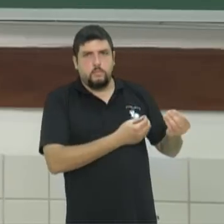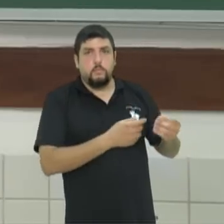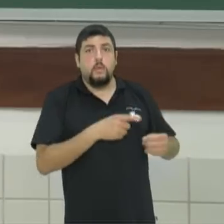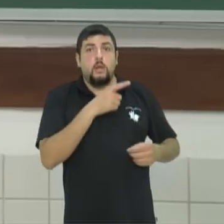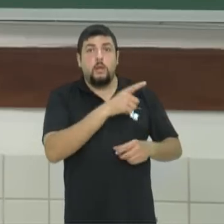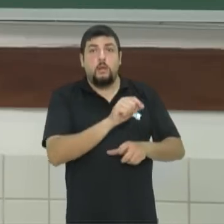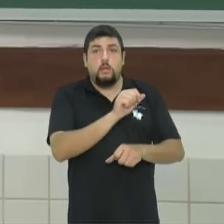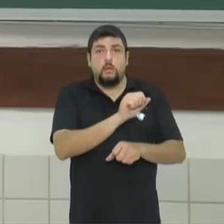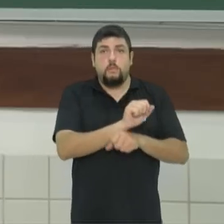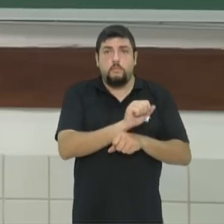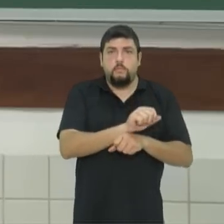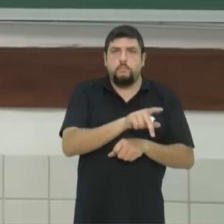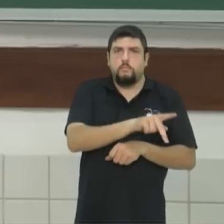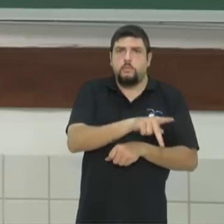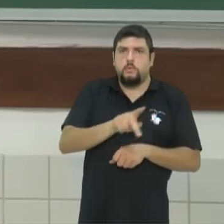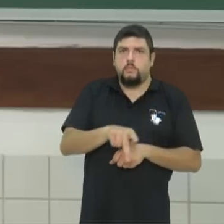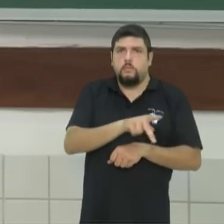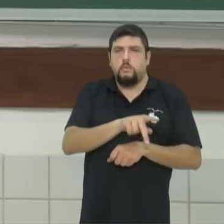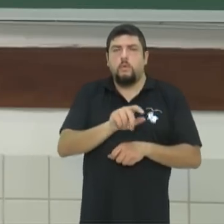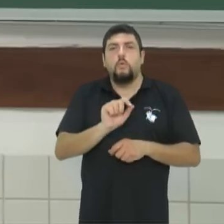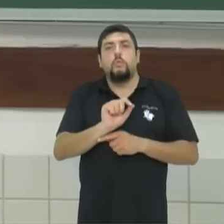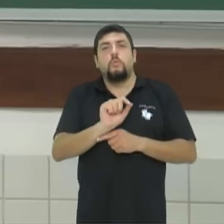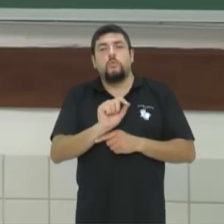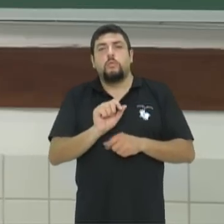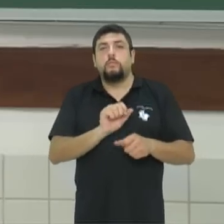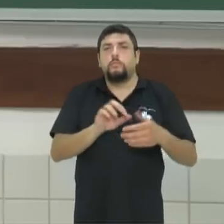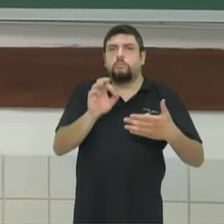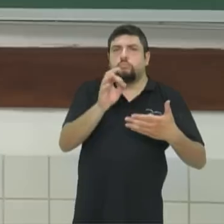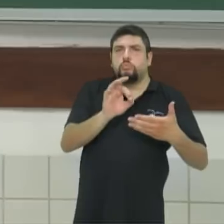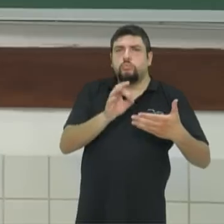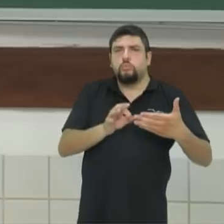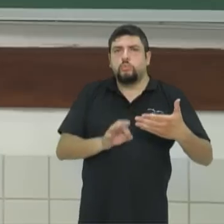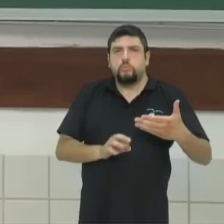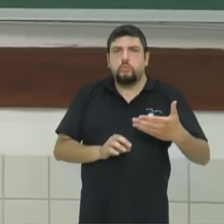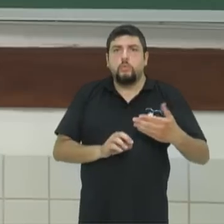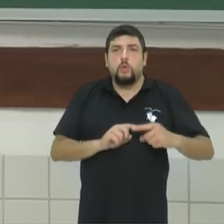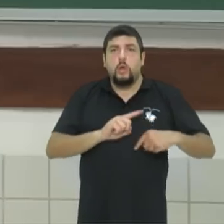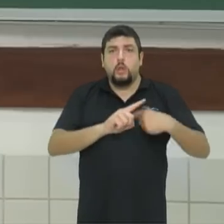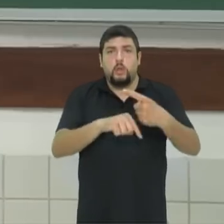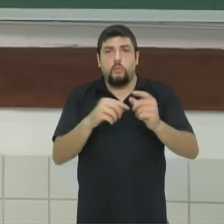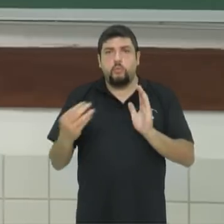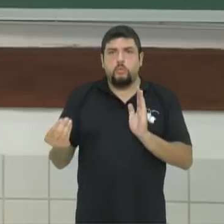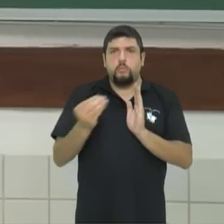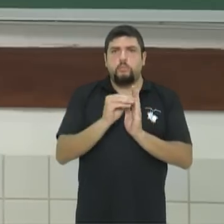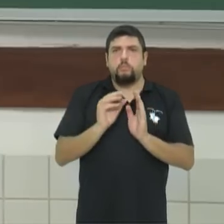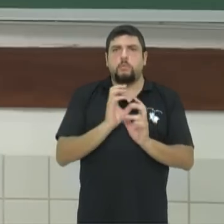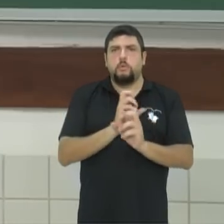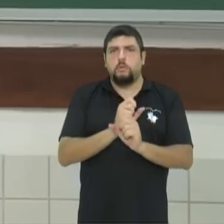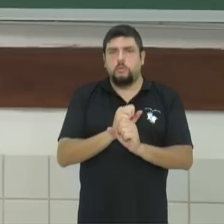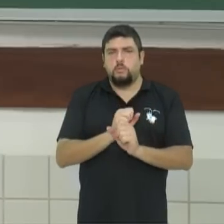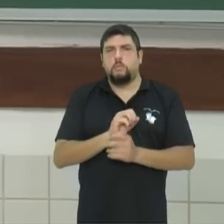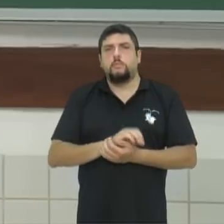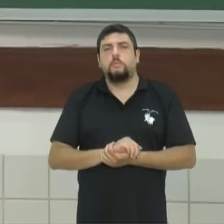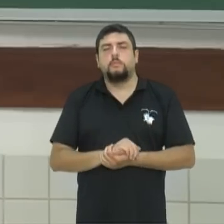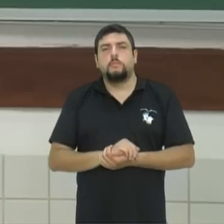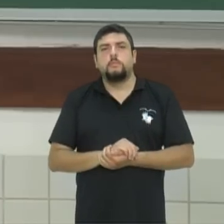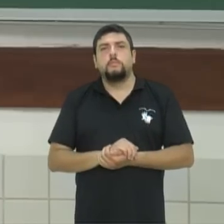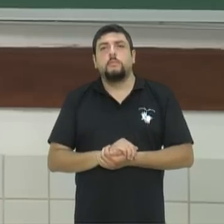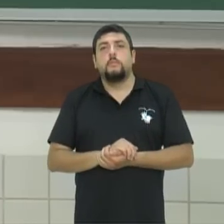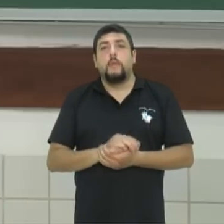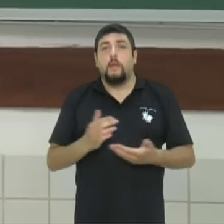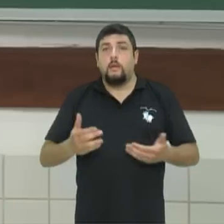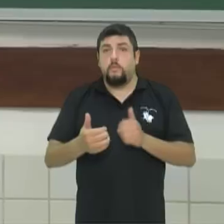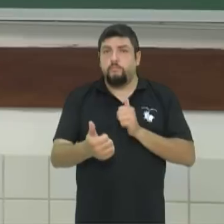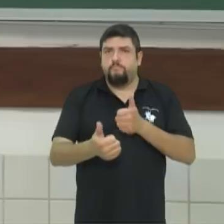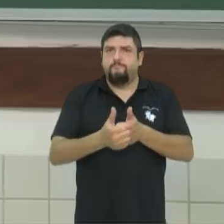lá esperando as atividades avaliativas para poder fazer o lançamento das notas, fechamento de trimestre, de bimestre, né? Não vamos aí